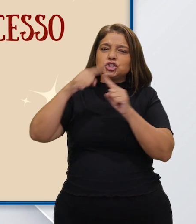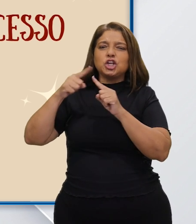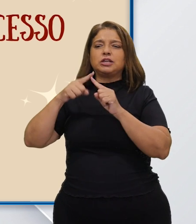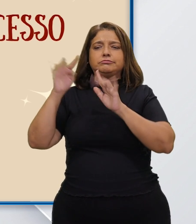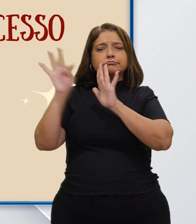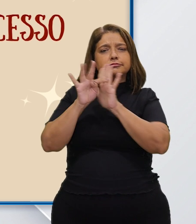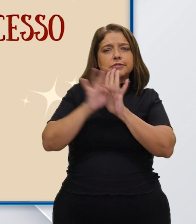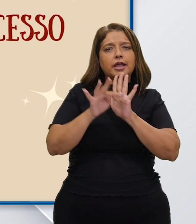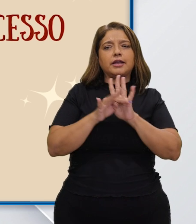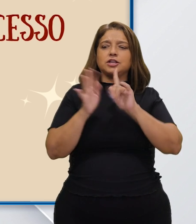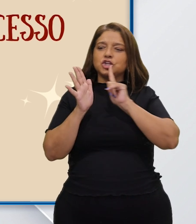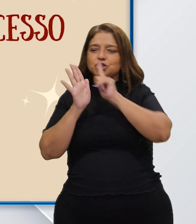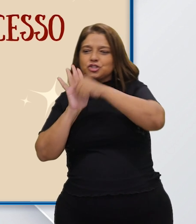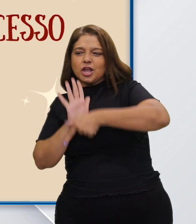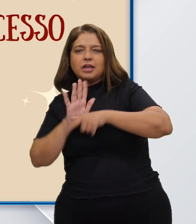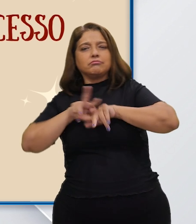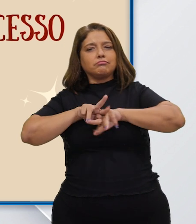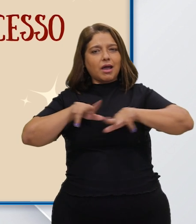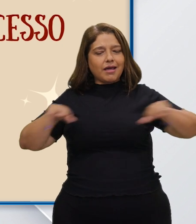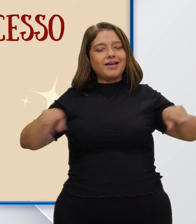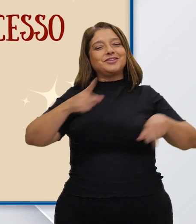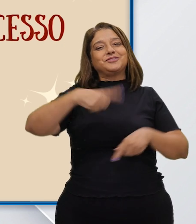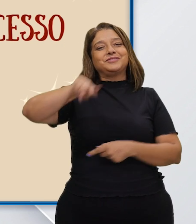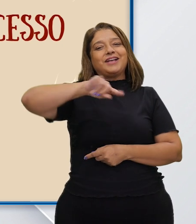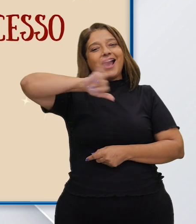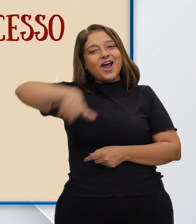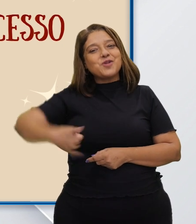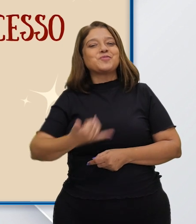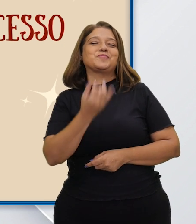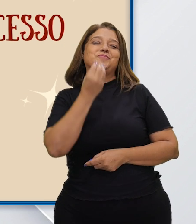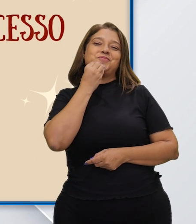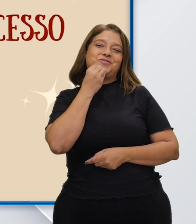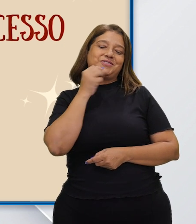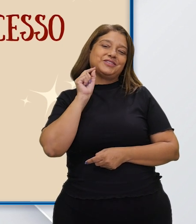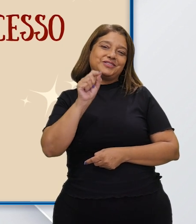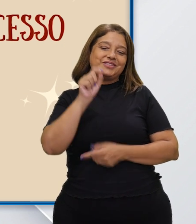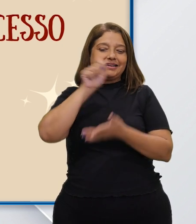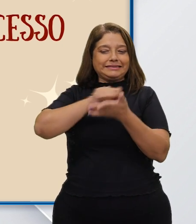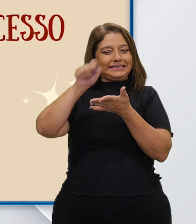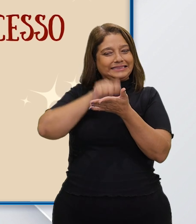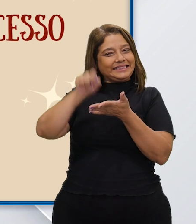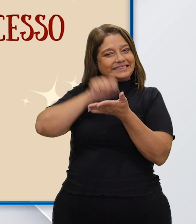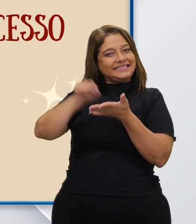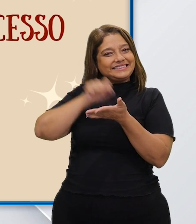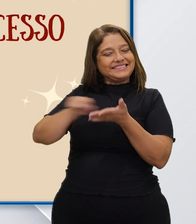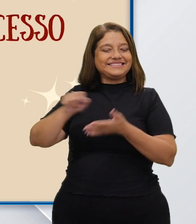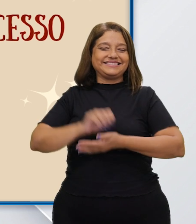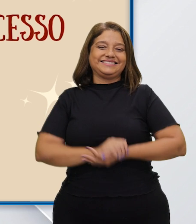gêneros. E aproveite o processo de escrita.